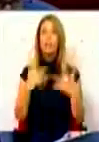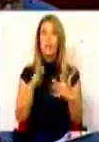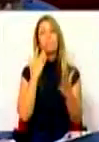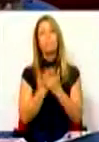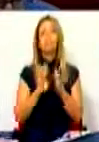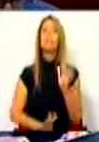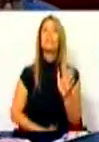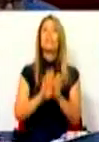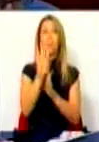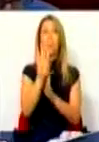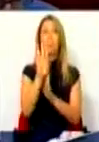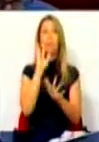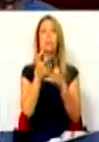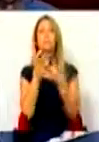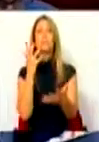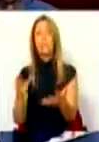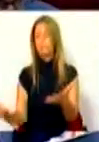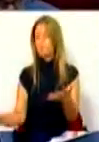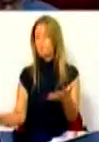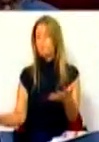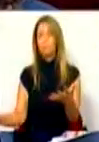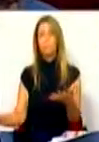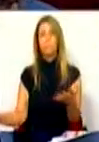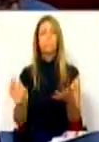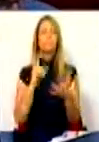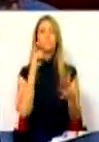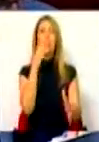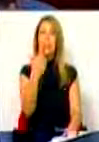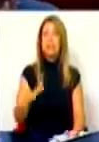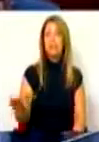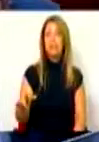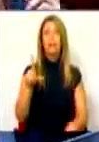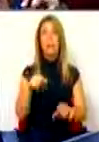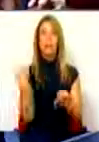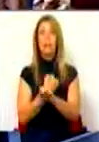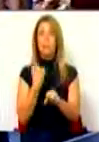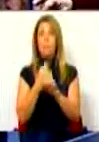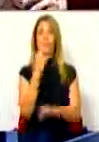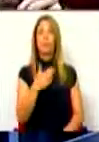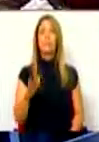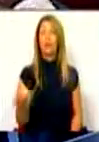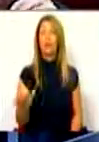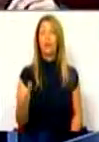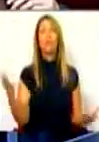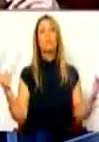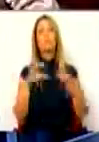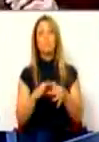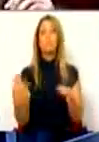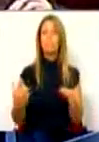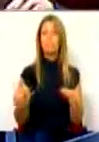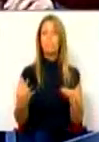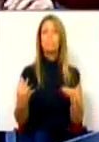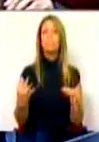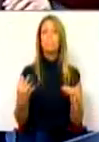crescimento muito significativo no investimento na ciência e no trabalho científico, que corresponde precisamente à